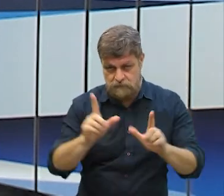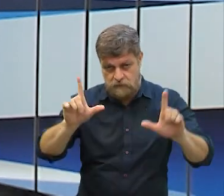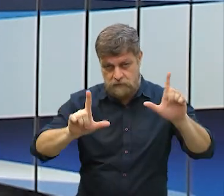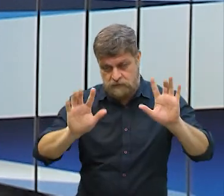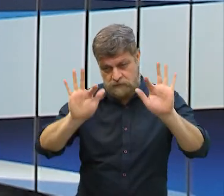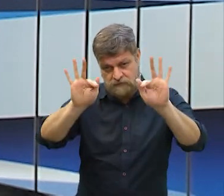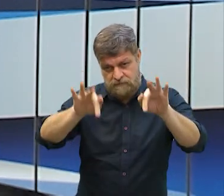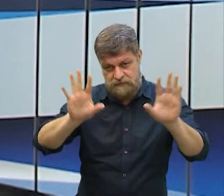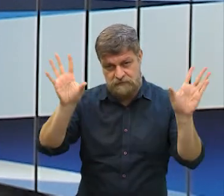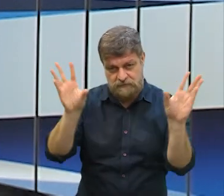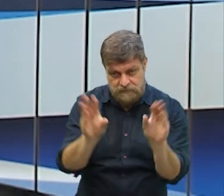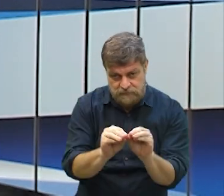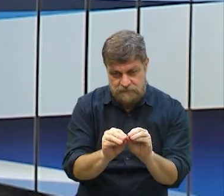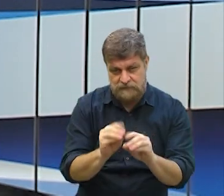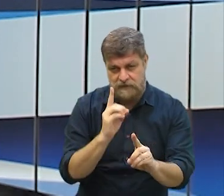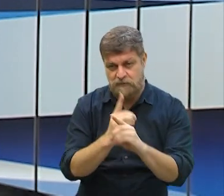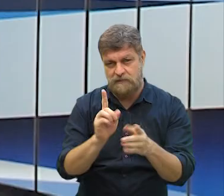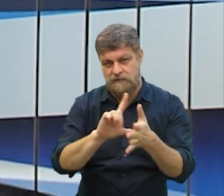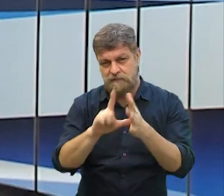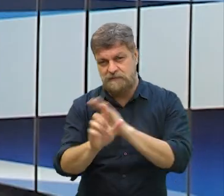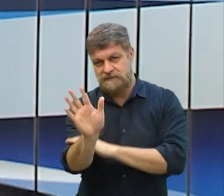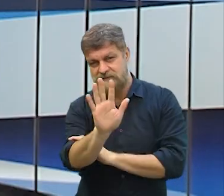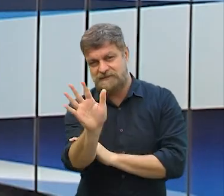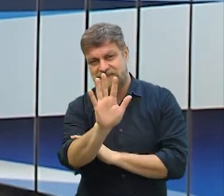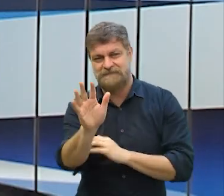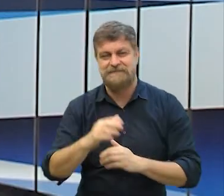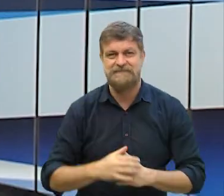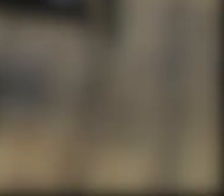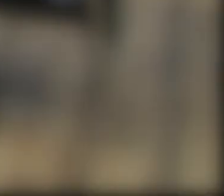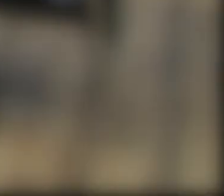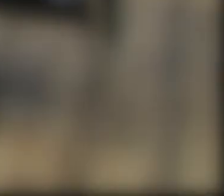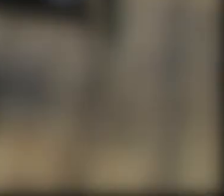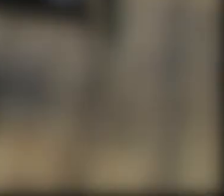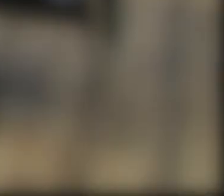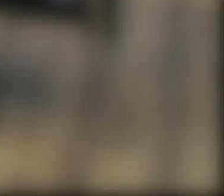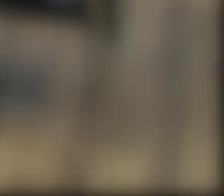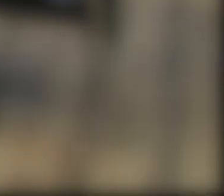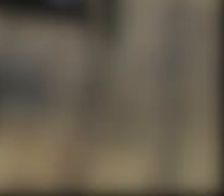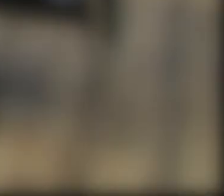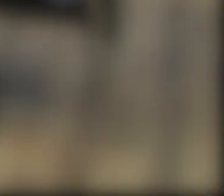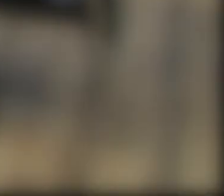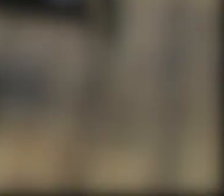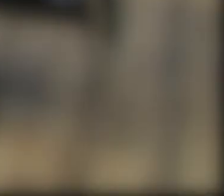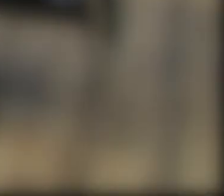Então, Questão de Ordem fica por aqui. Até a próxima. Tchau, tchau.